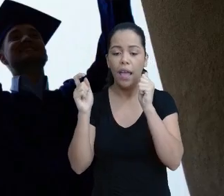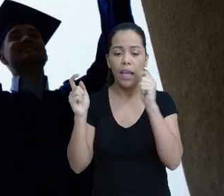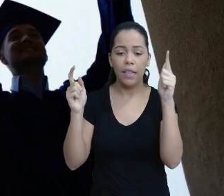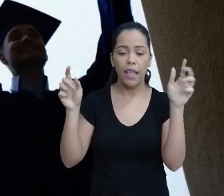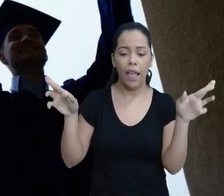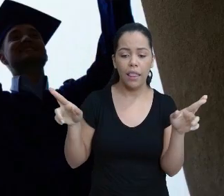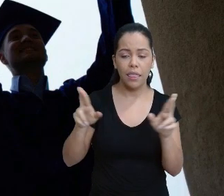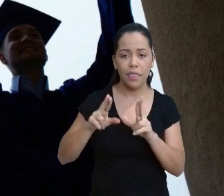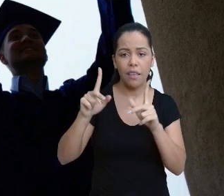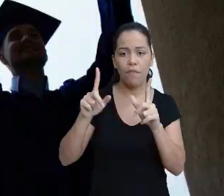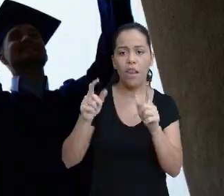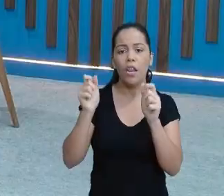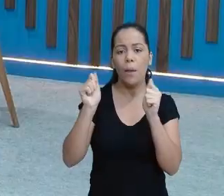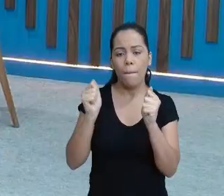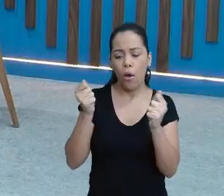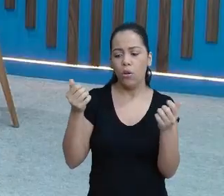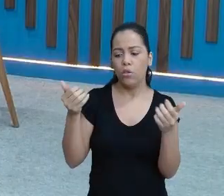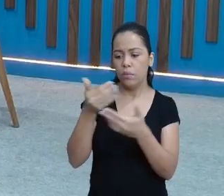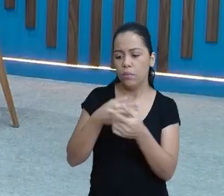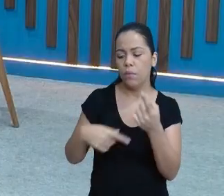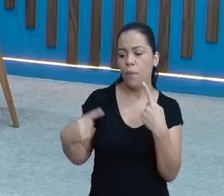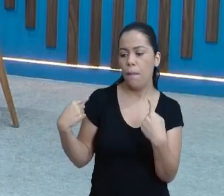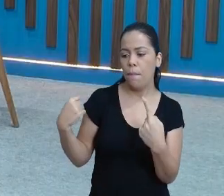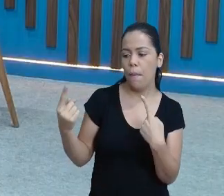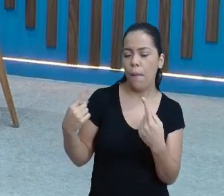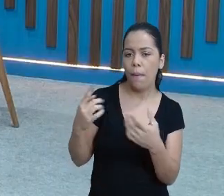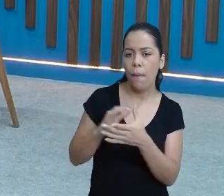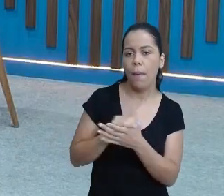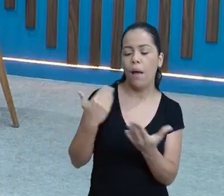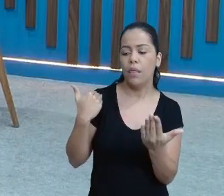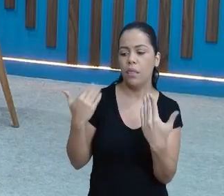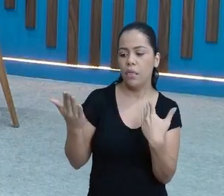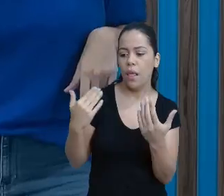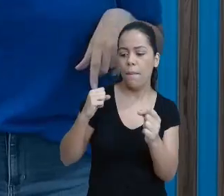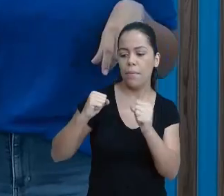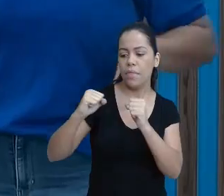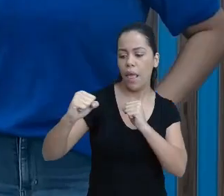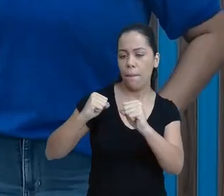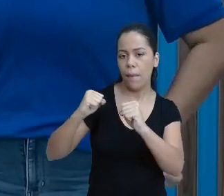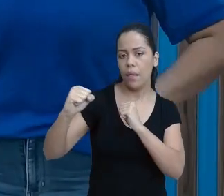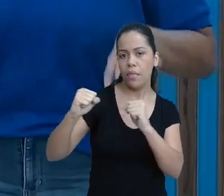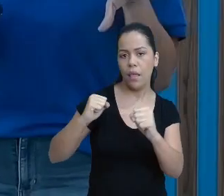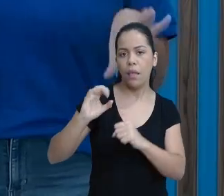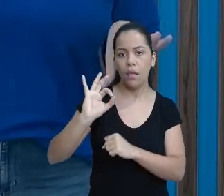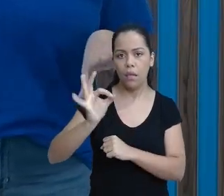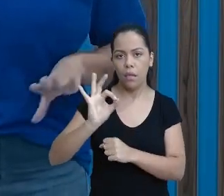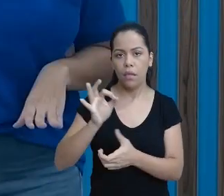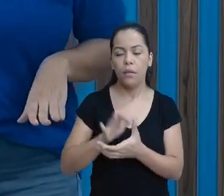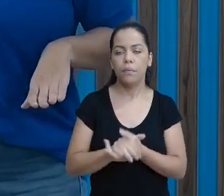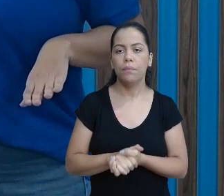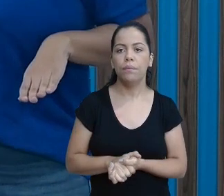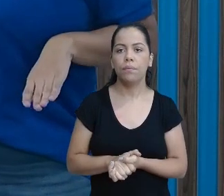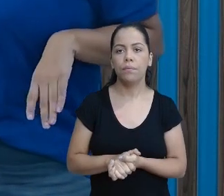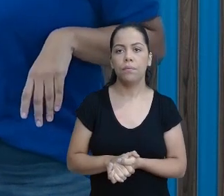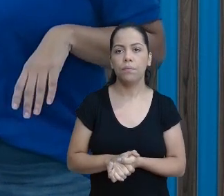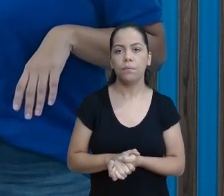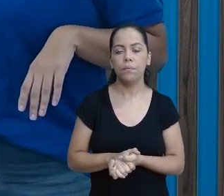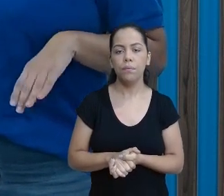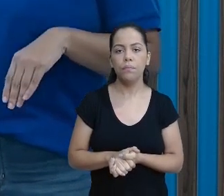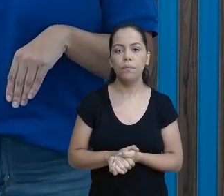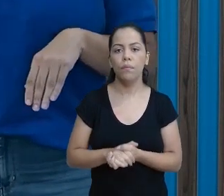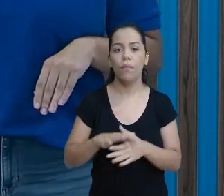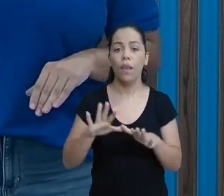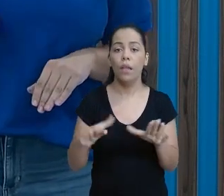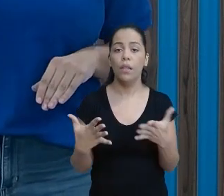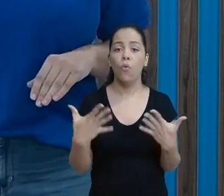da resenha. Então, deixa eu voltar um pouco aqui para a gente falar um pouco sobre isso. Seguinte, quando eu digo que eu tenho uma